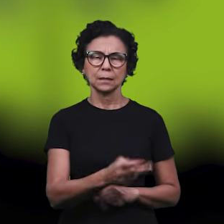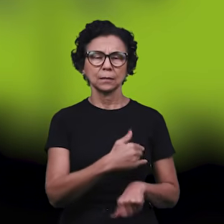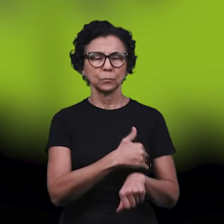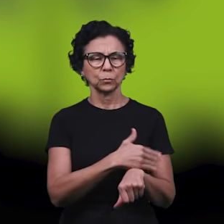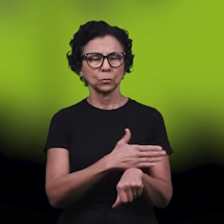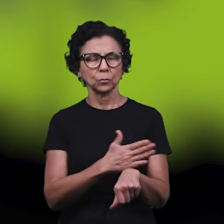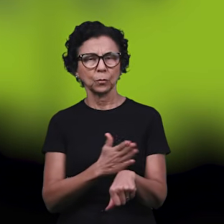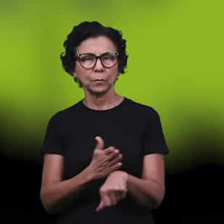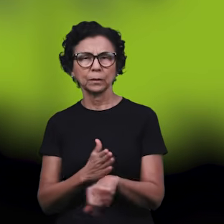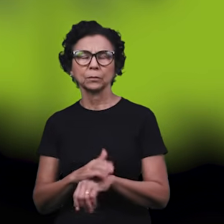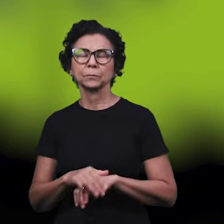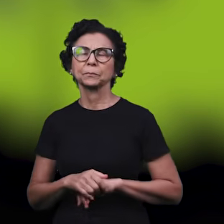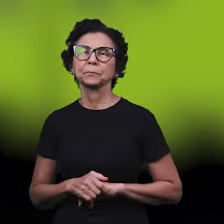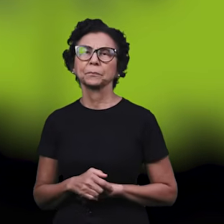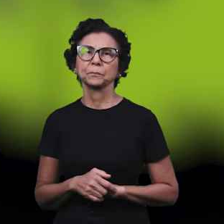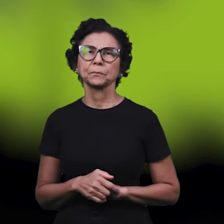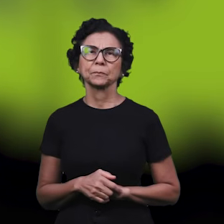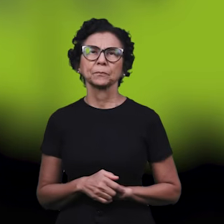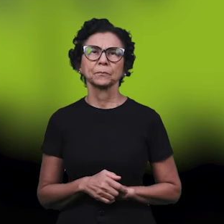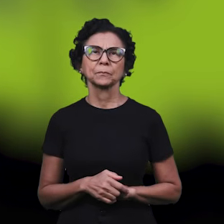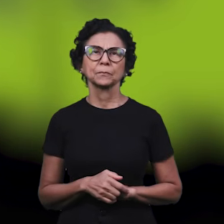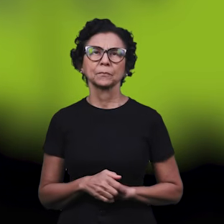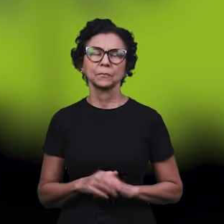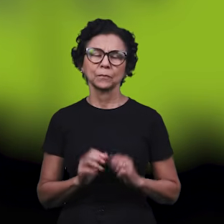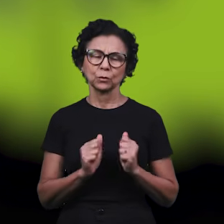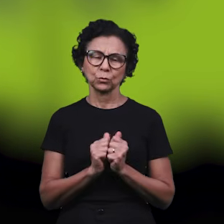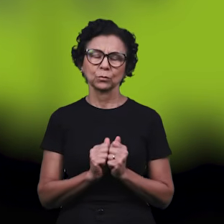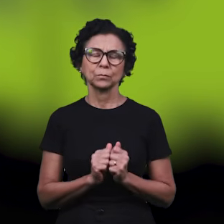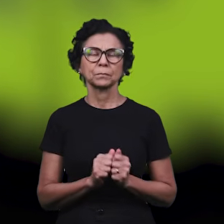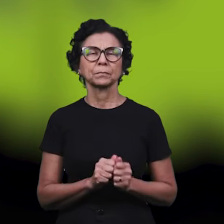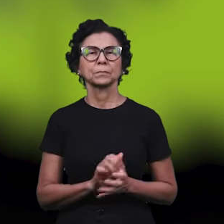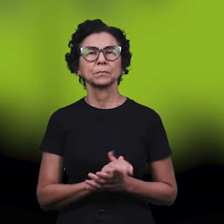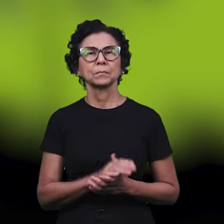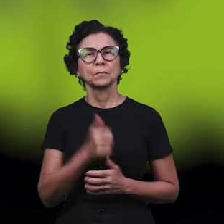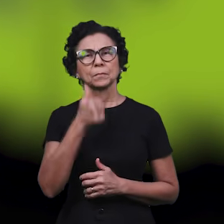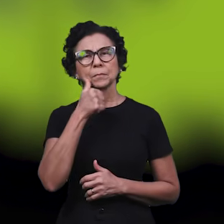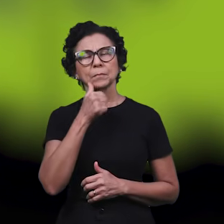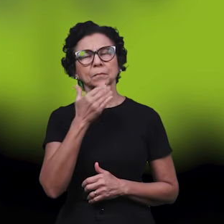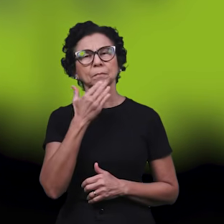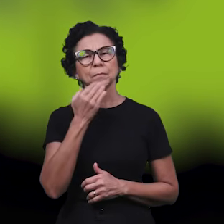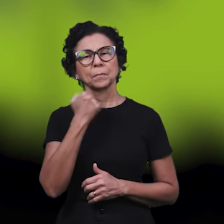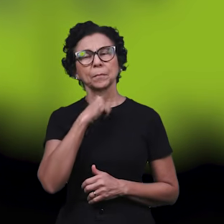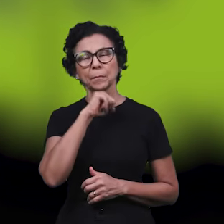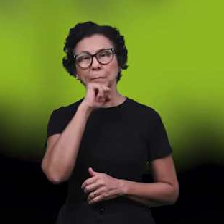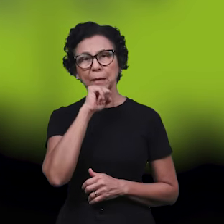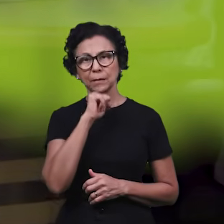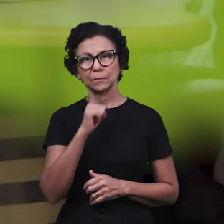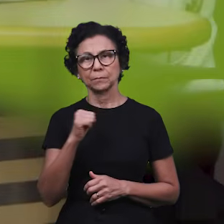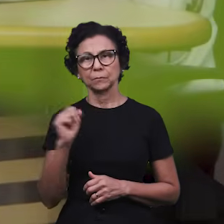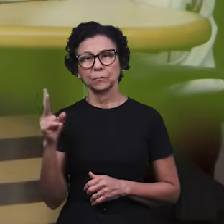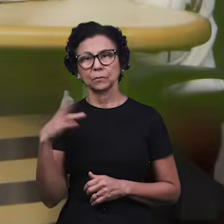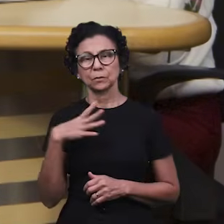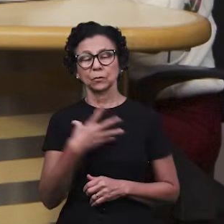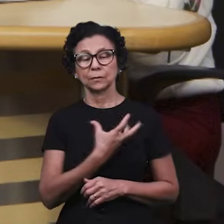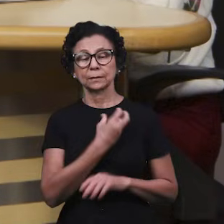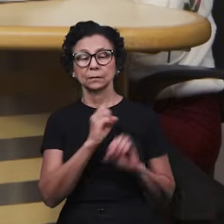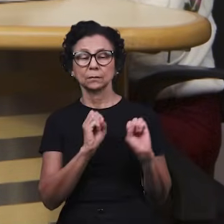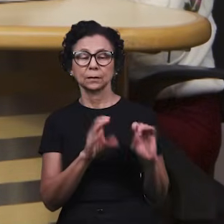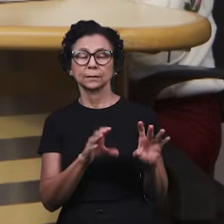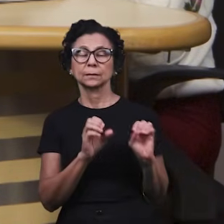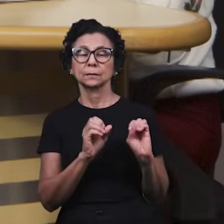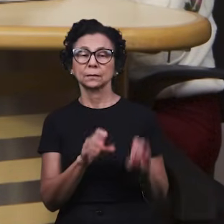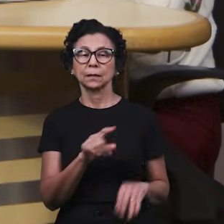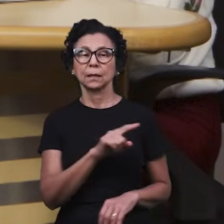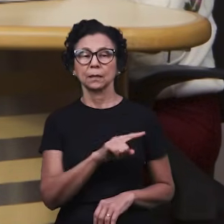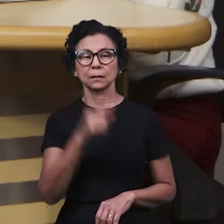e deitando-te e levantando-te. Nós, como os pais, nós temos que ensinar aos nossos filhos o valor da salvação. porque eles